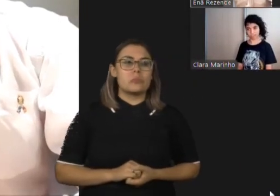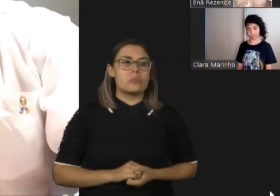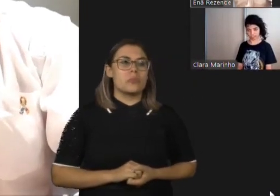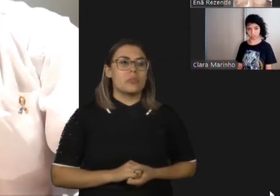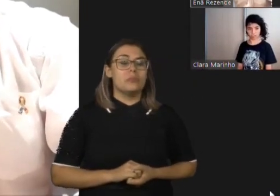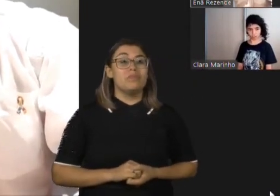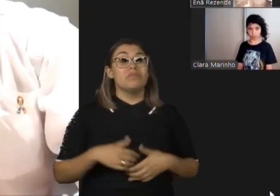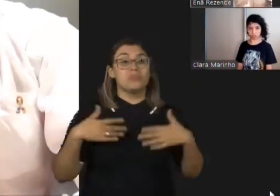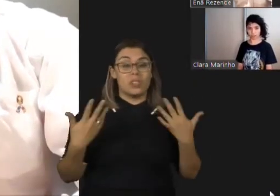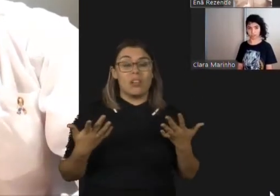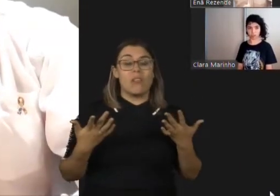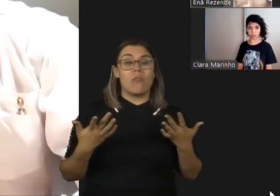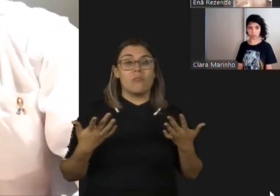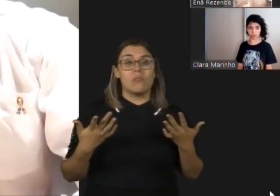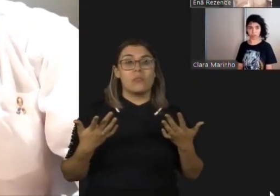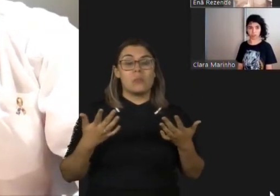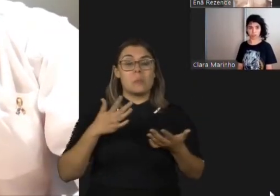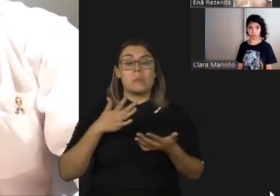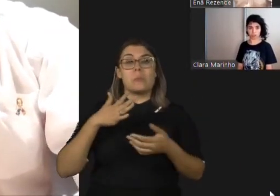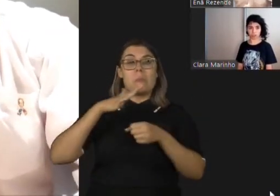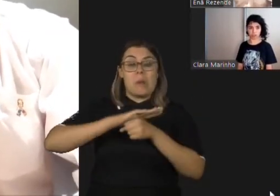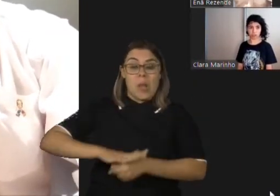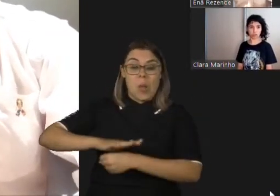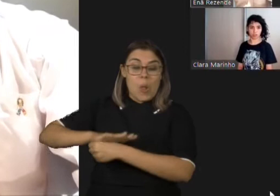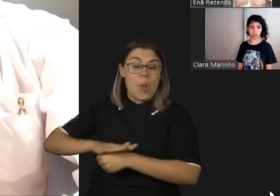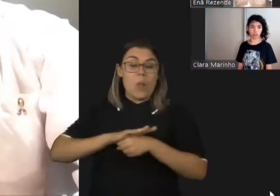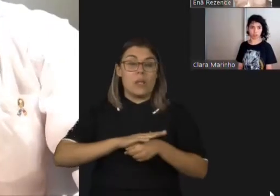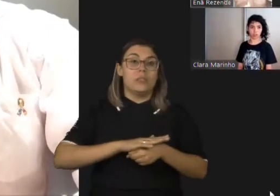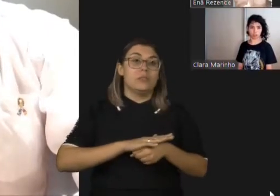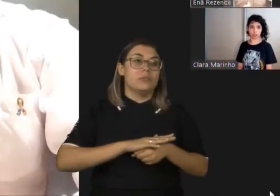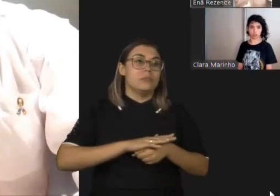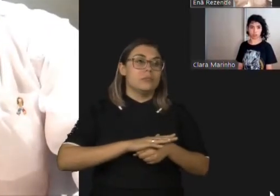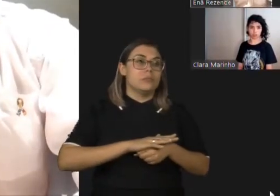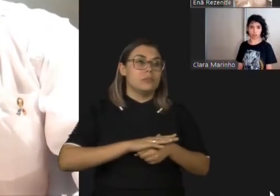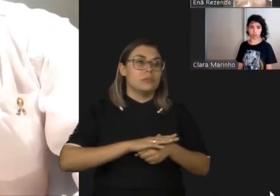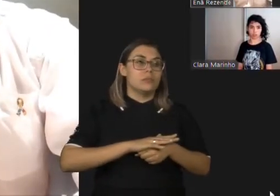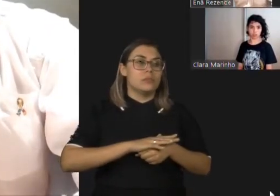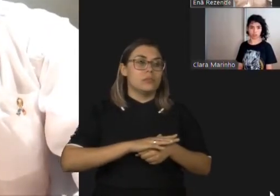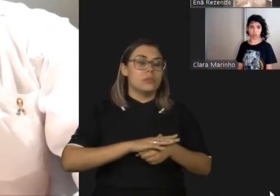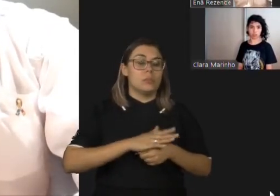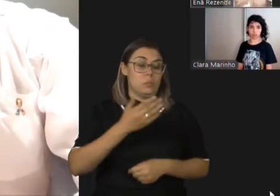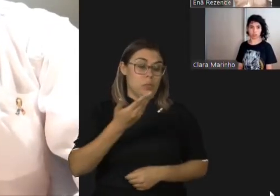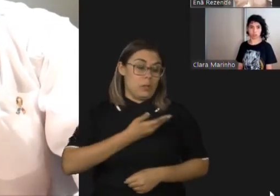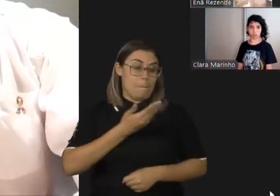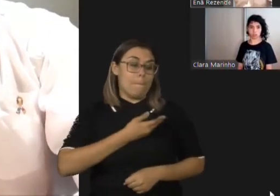Então, fica o preconceito como sendo o maior obstáculo. Meus maiores aliados,